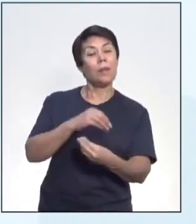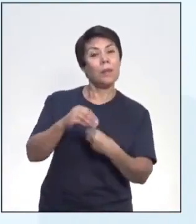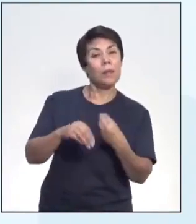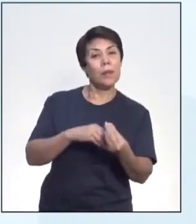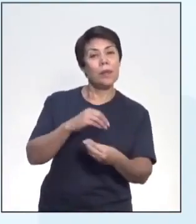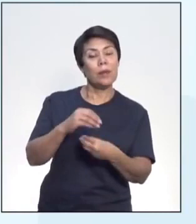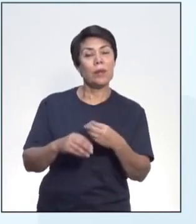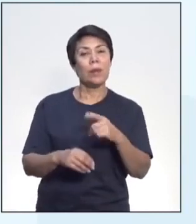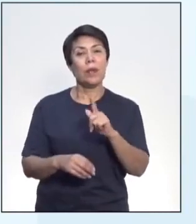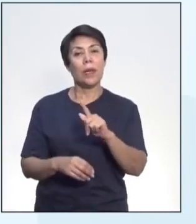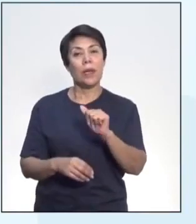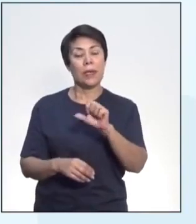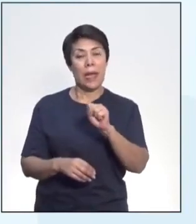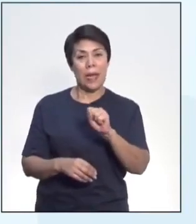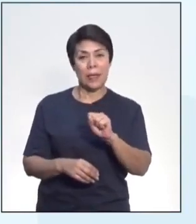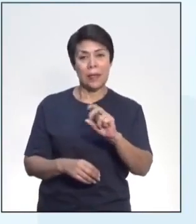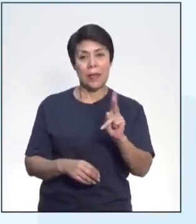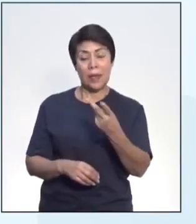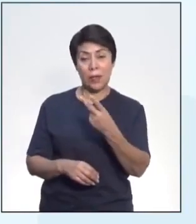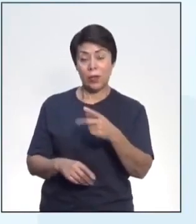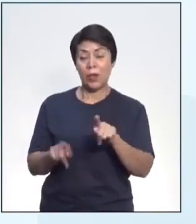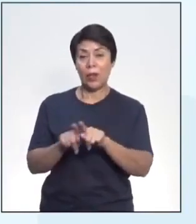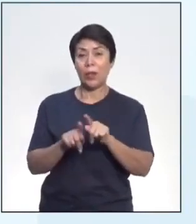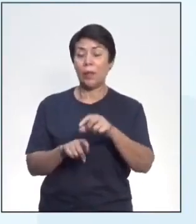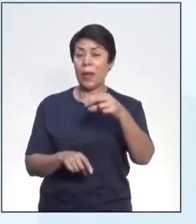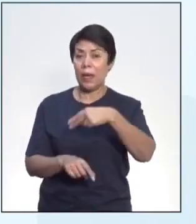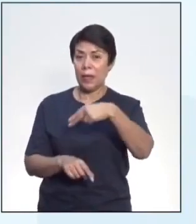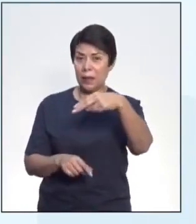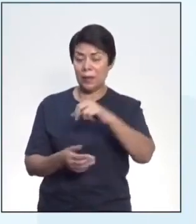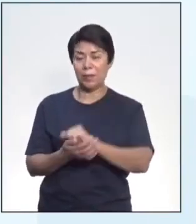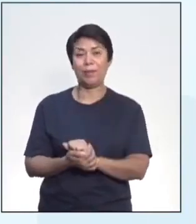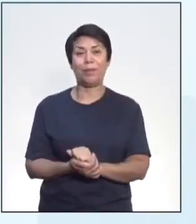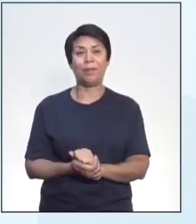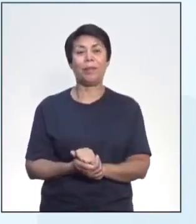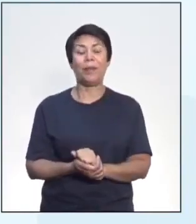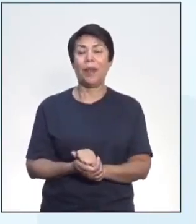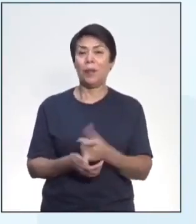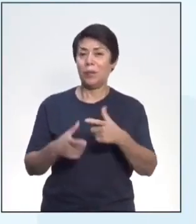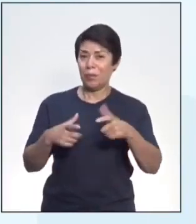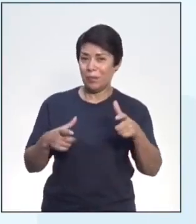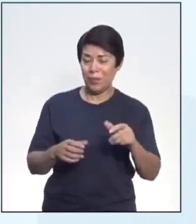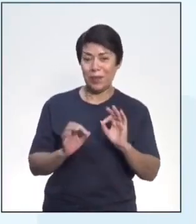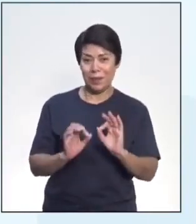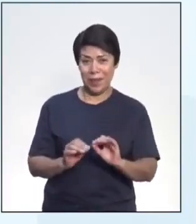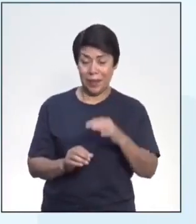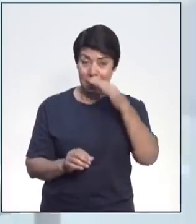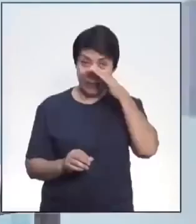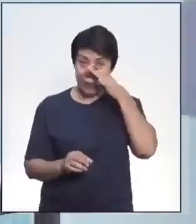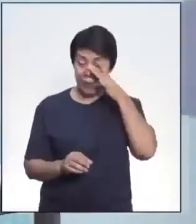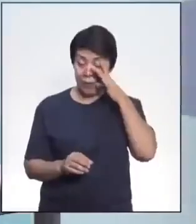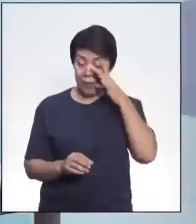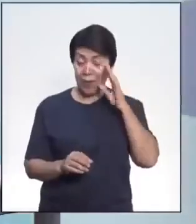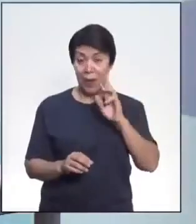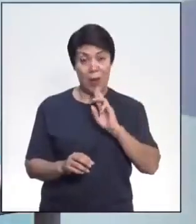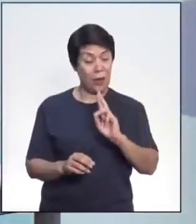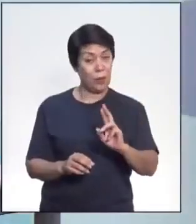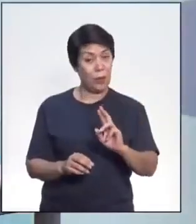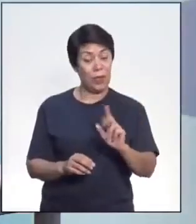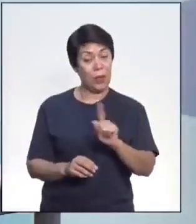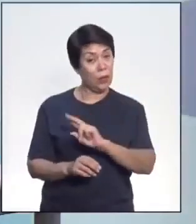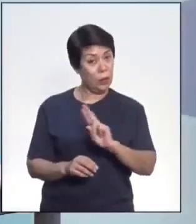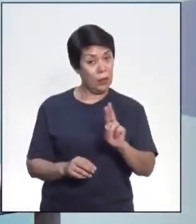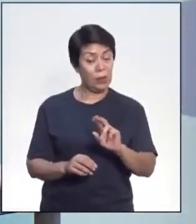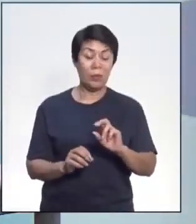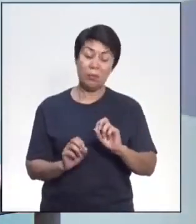1 do gás hidrogênio e gás nitrogênio, tudo bem? Então, a grande maioria acertou, só que eles não citaram o nome dos gases.